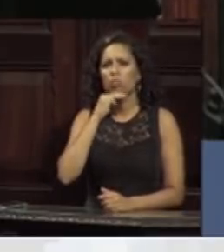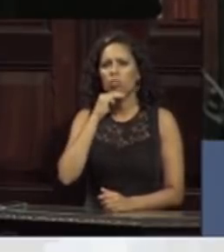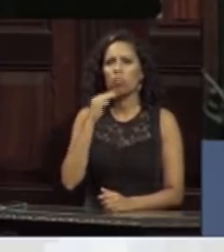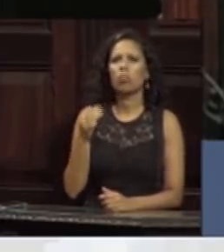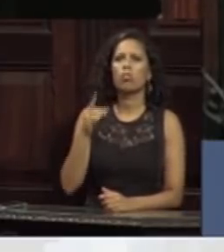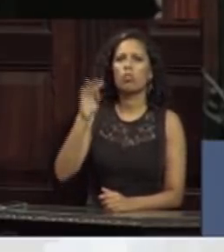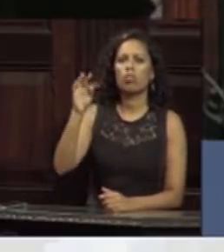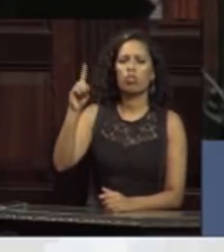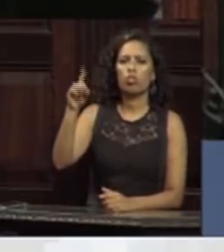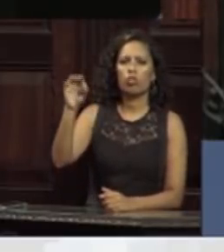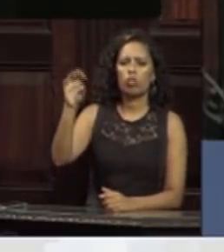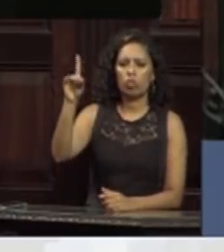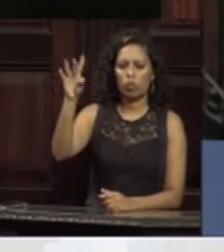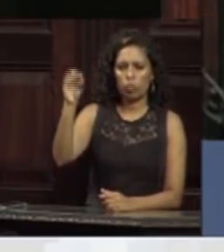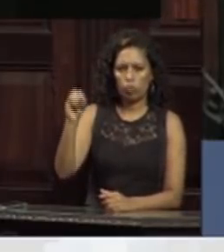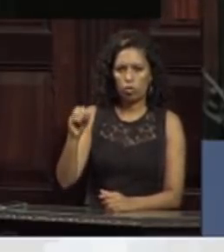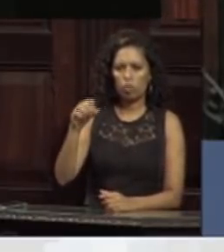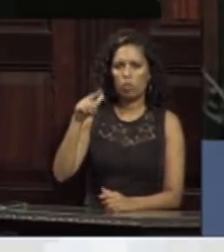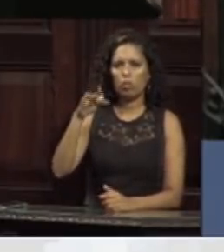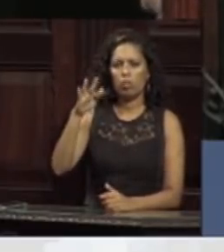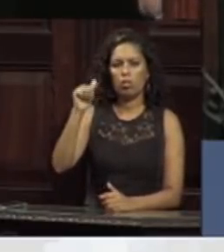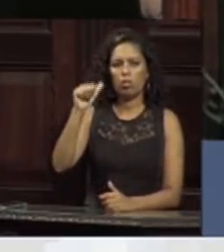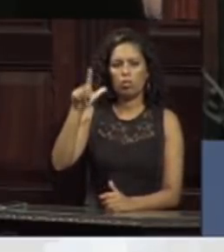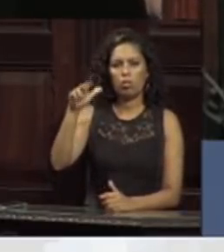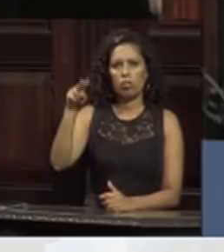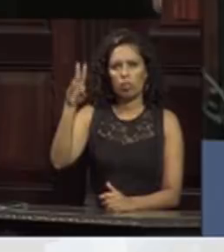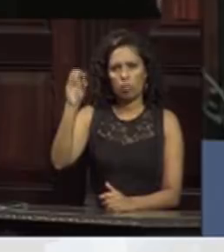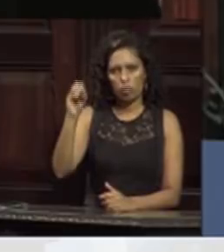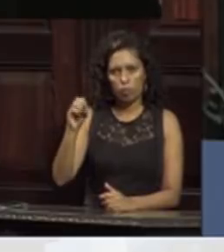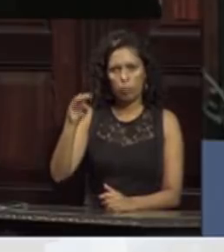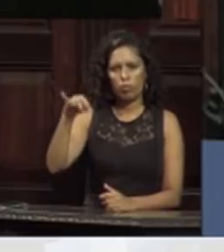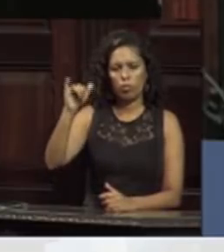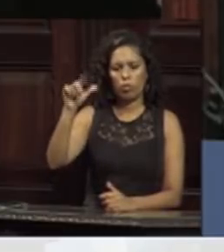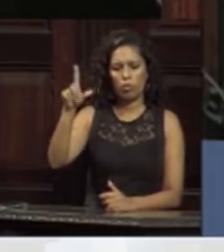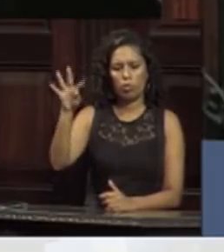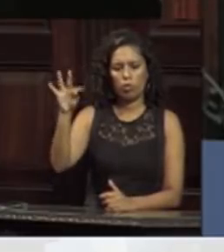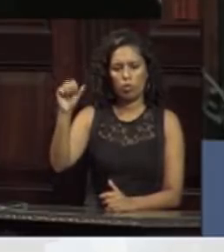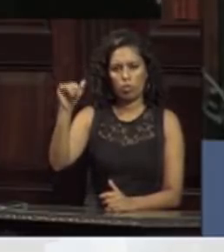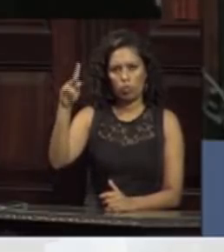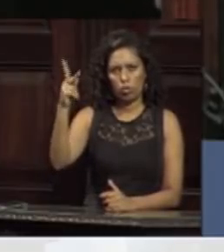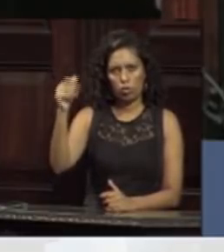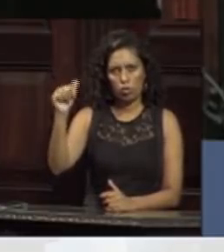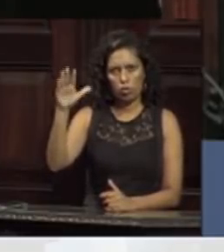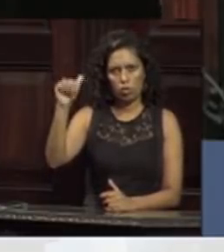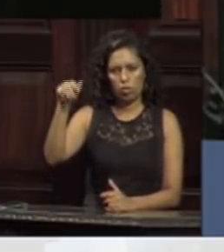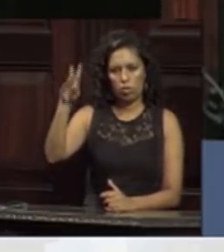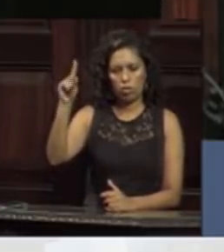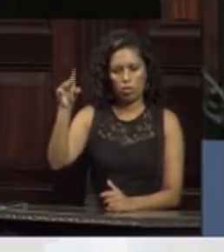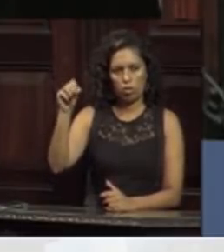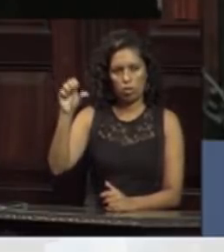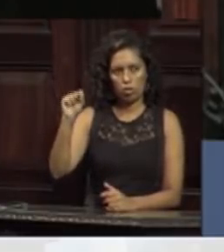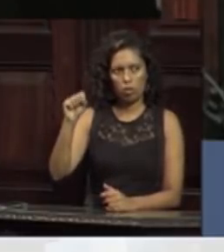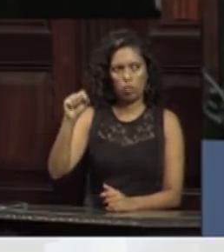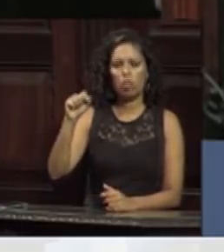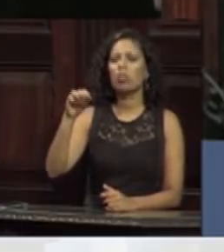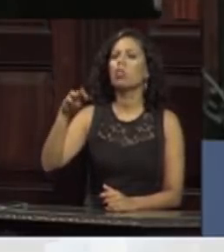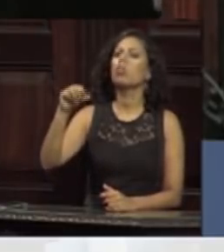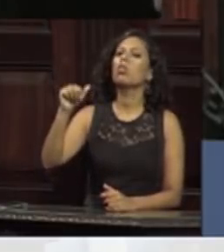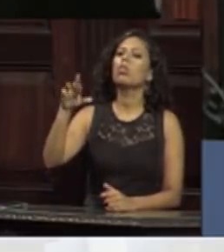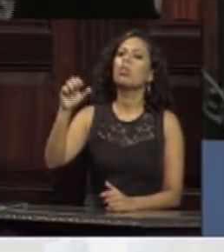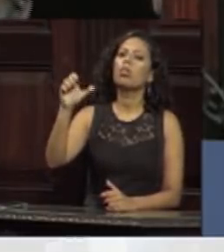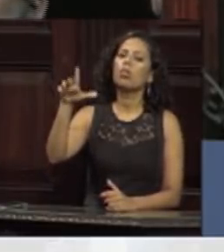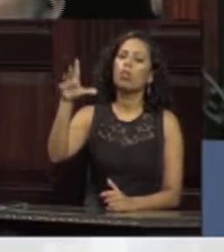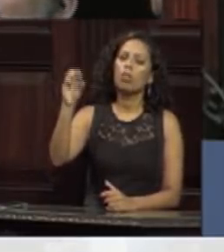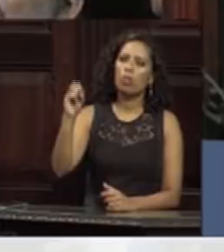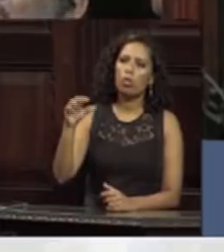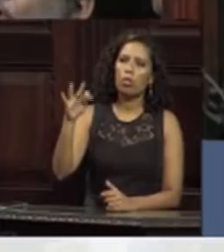Dica, Dr. Deodalto, Fábio Silva, Figueiredo, Geraldo Pudim, Iranildo Campos, Jânio Mendes, Lucinha, Marcelo Freixo,